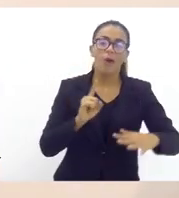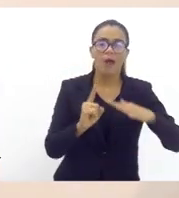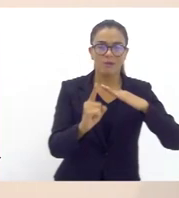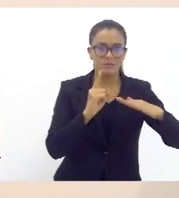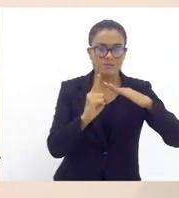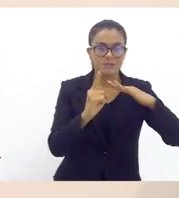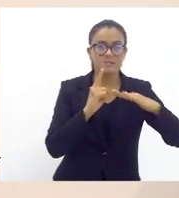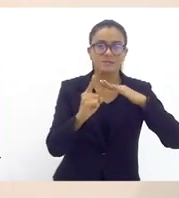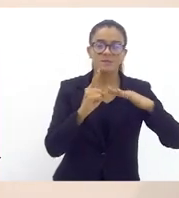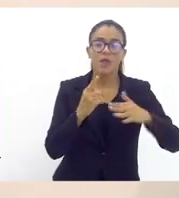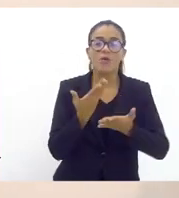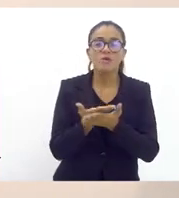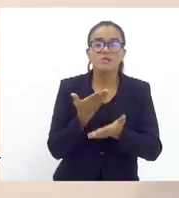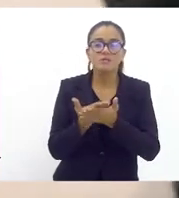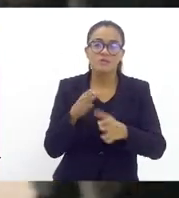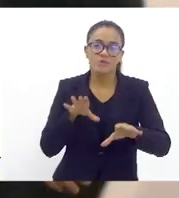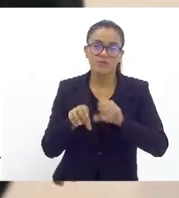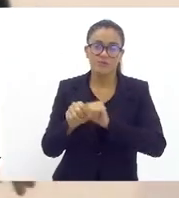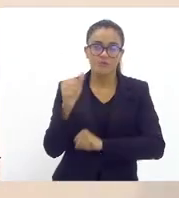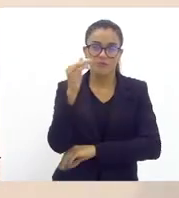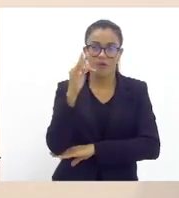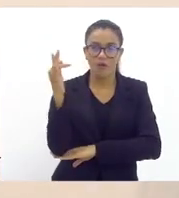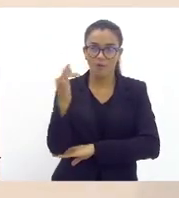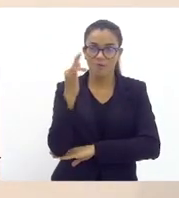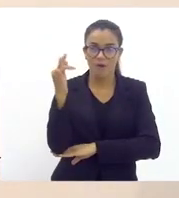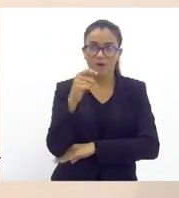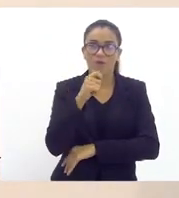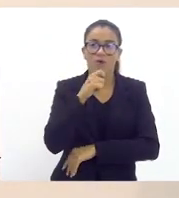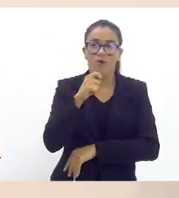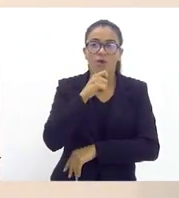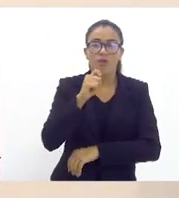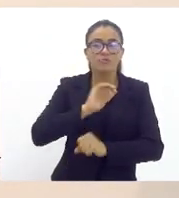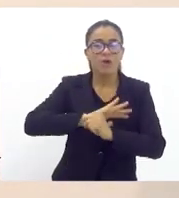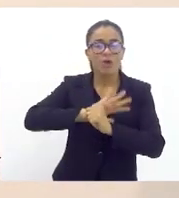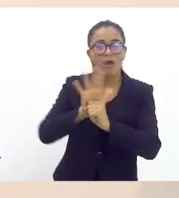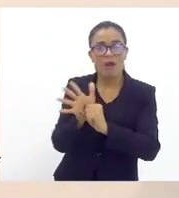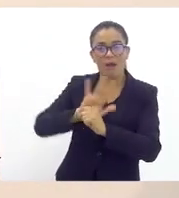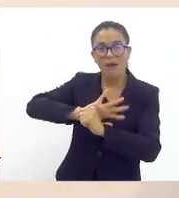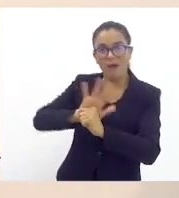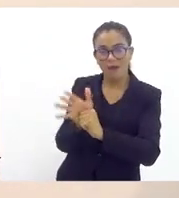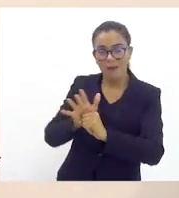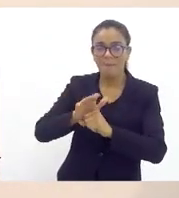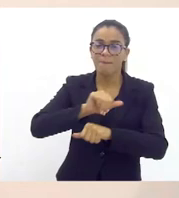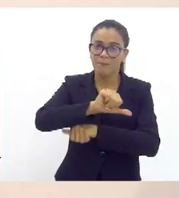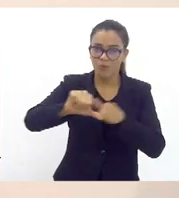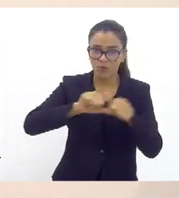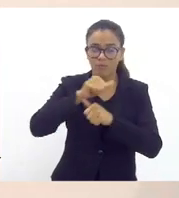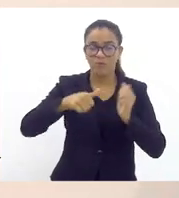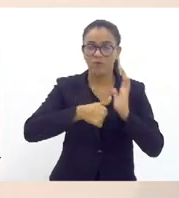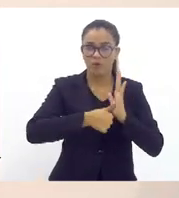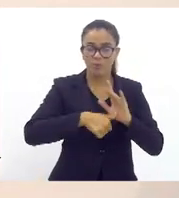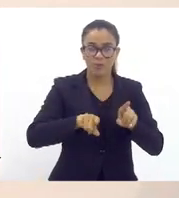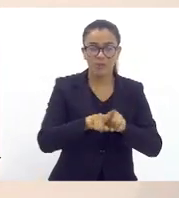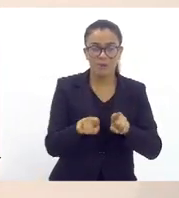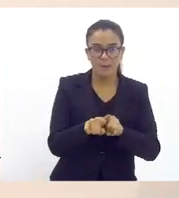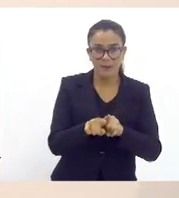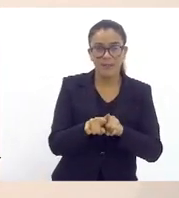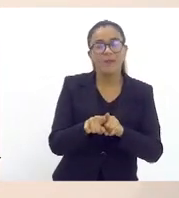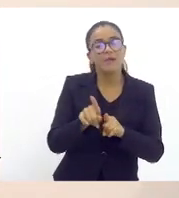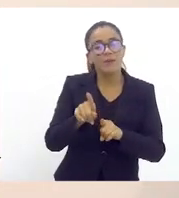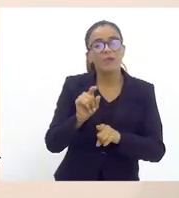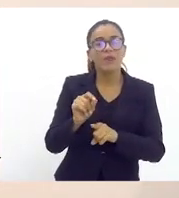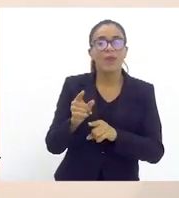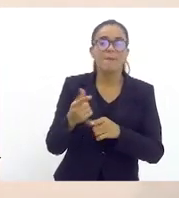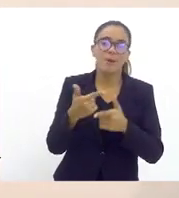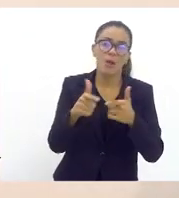como o ensino formal, né? Sou não binário retificado em meu documento como não binário, o que gera